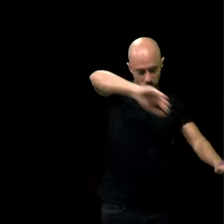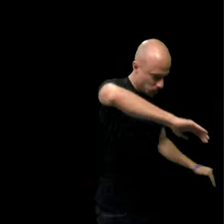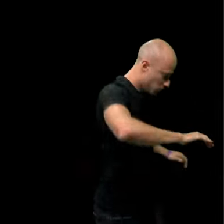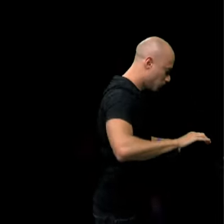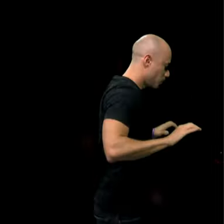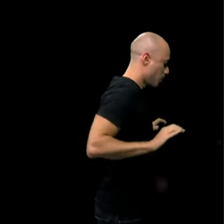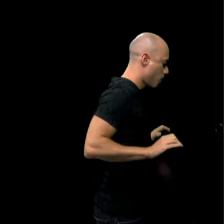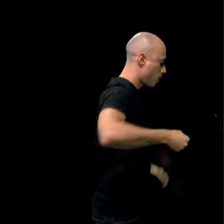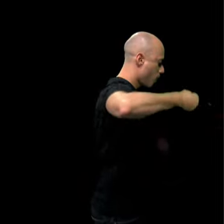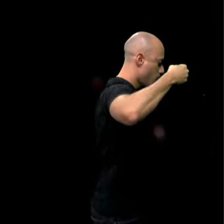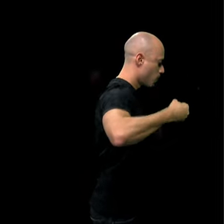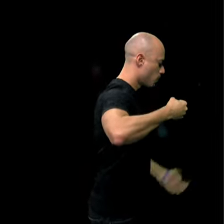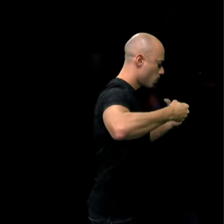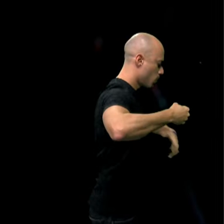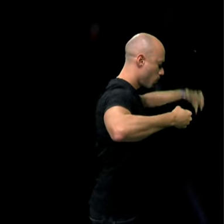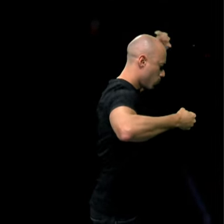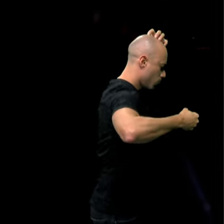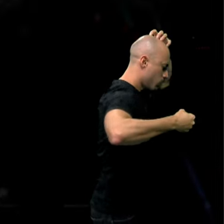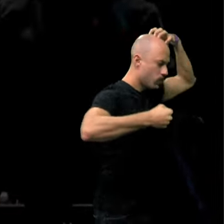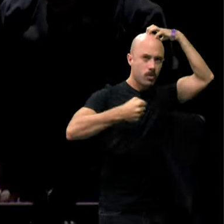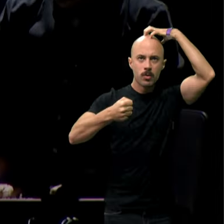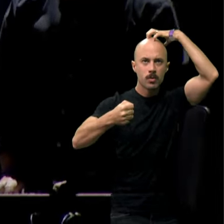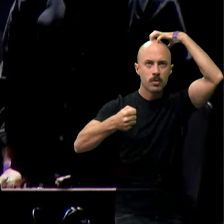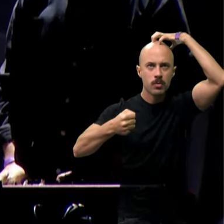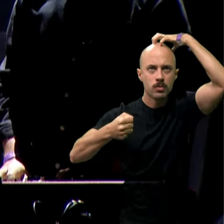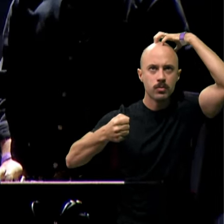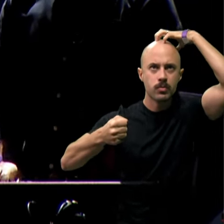Está sentado